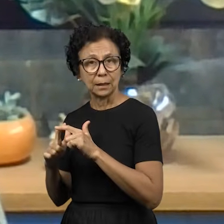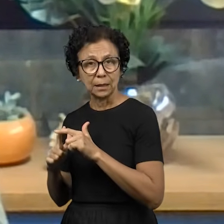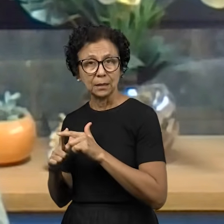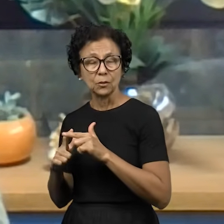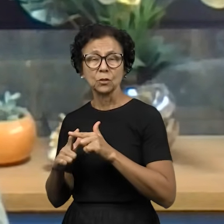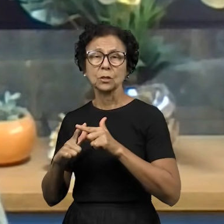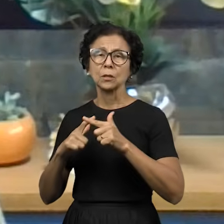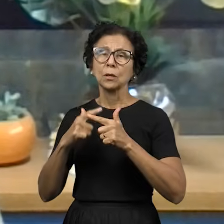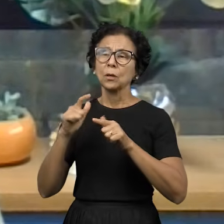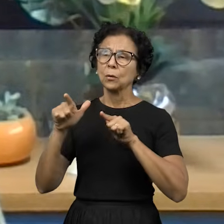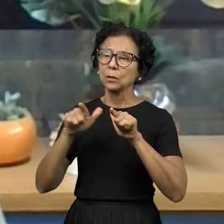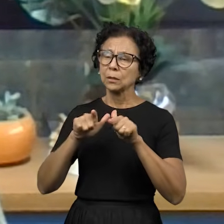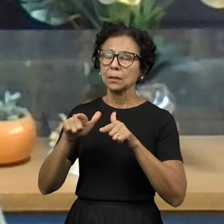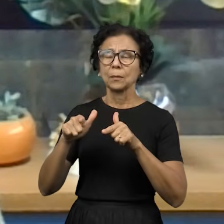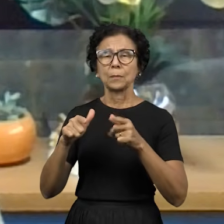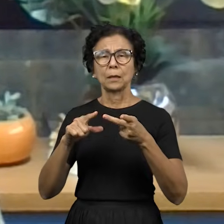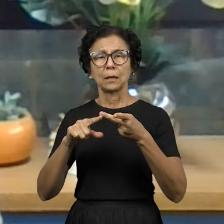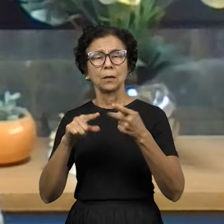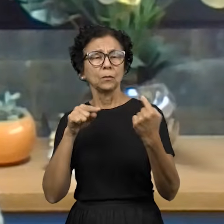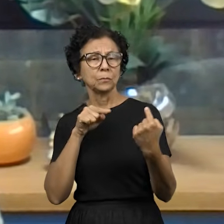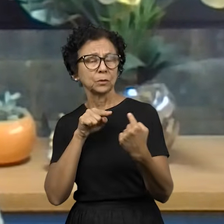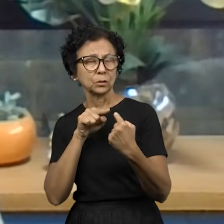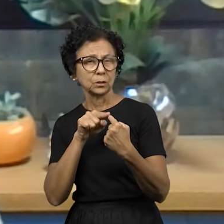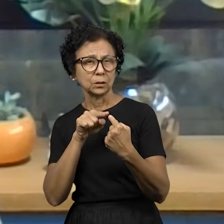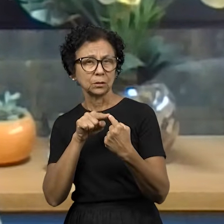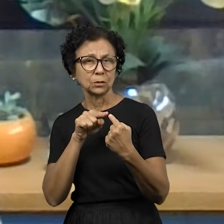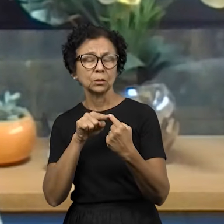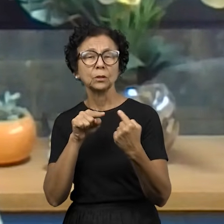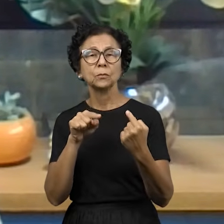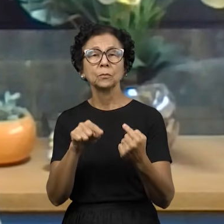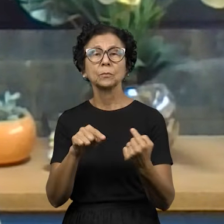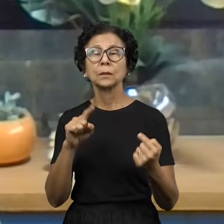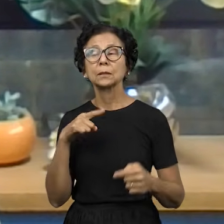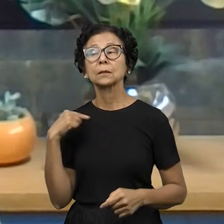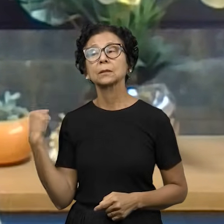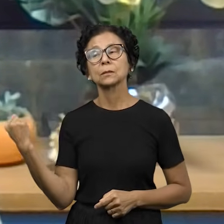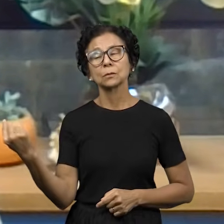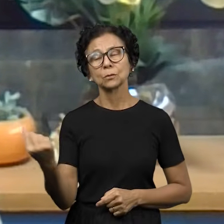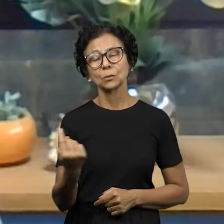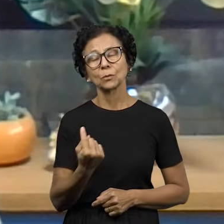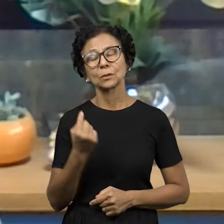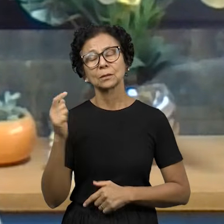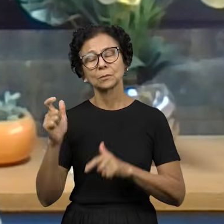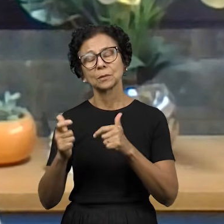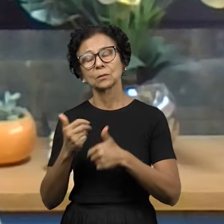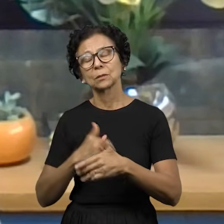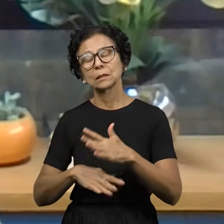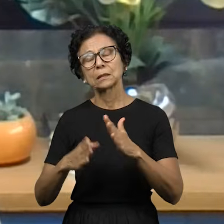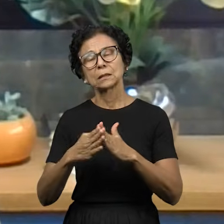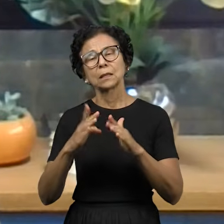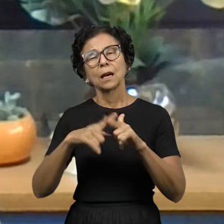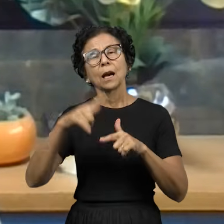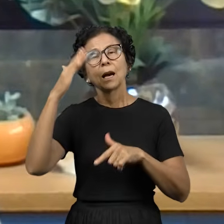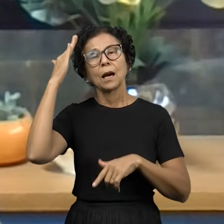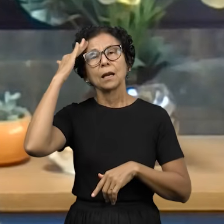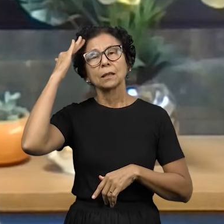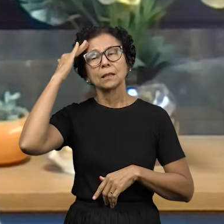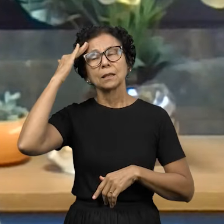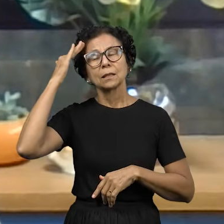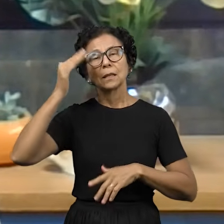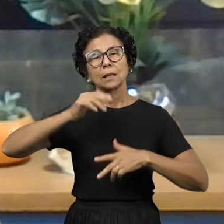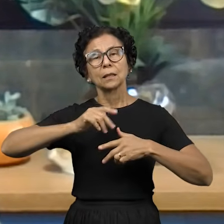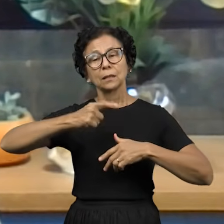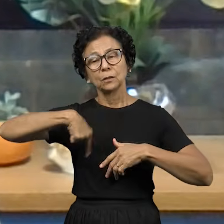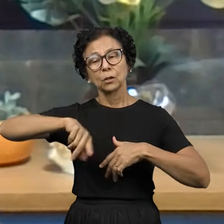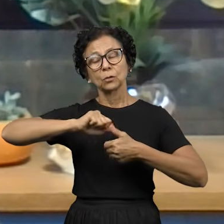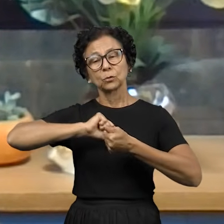é esse trabalho, qual o objetivo, para que todos estejam compreendendo e juntos